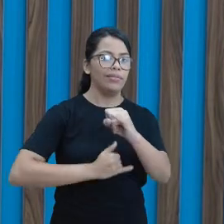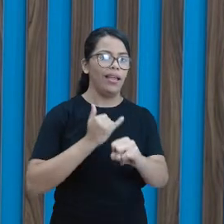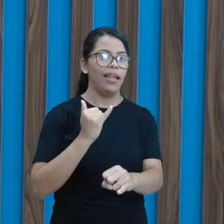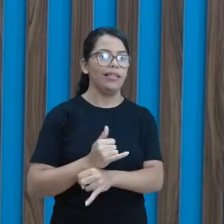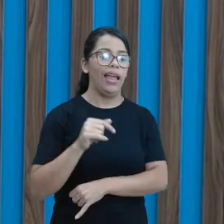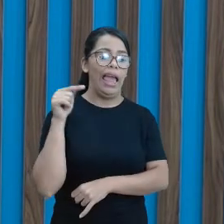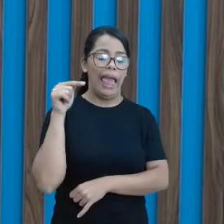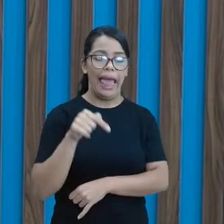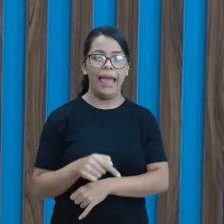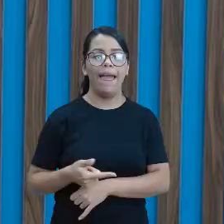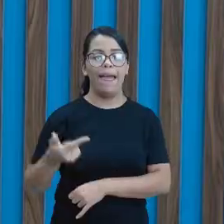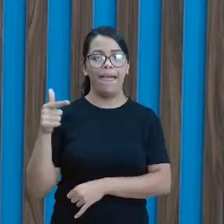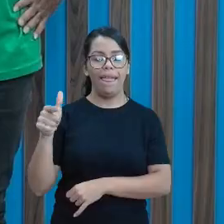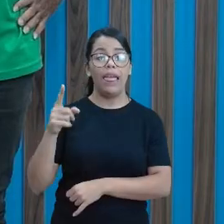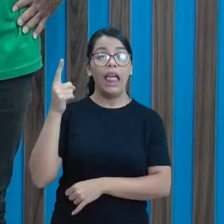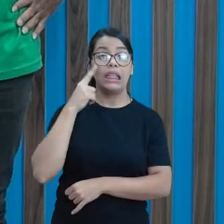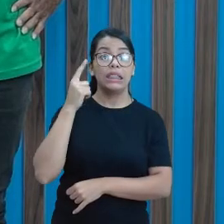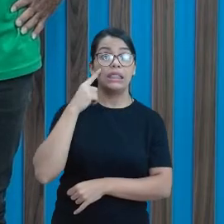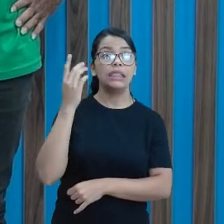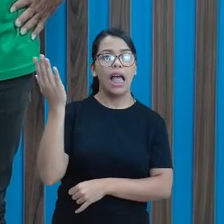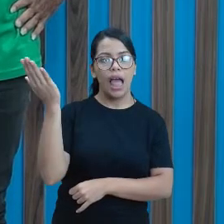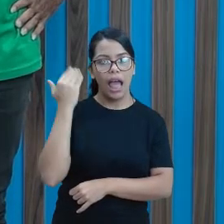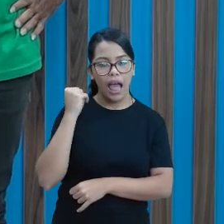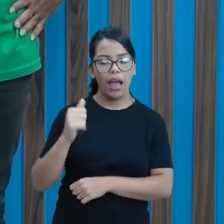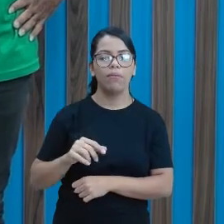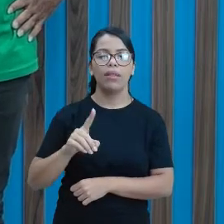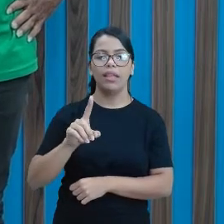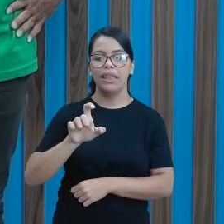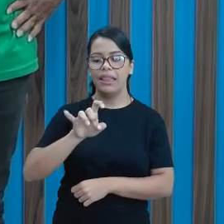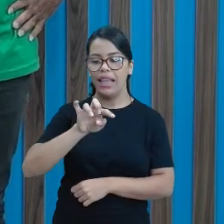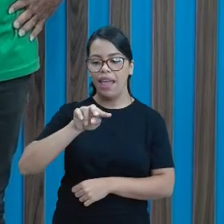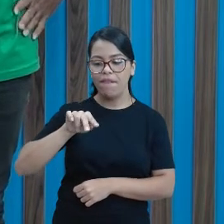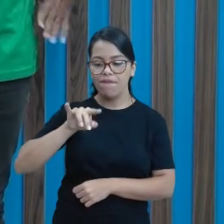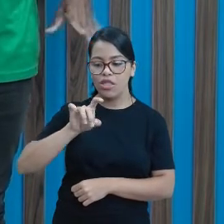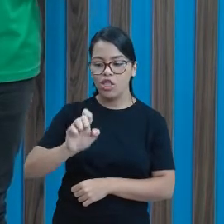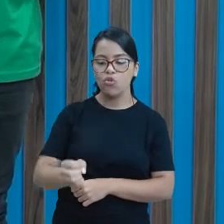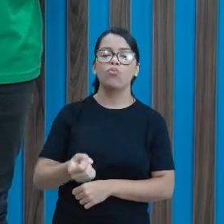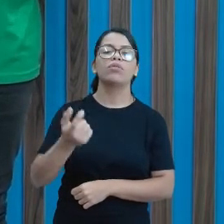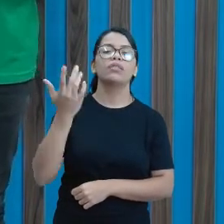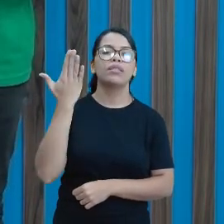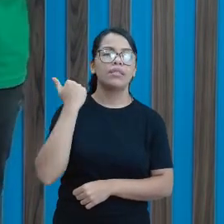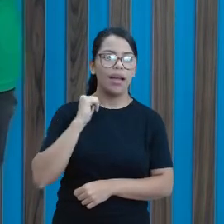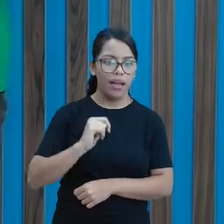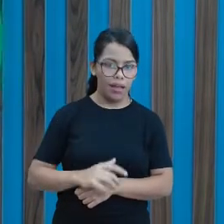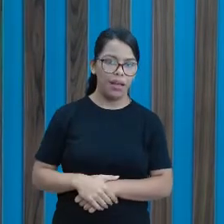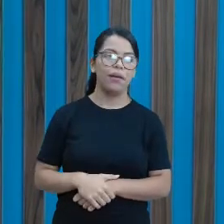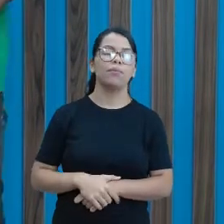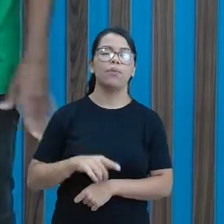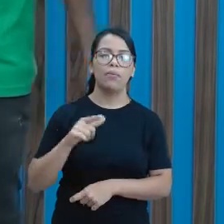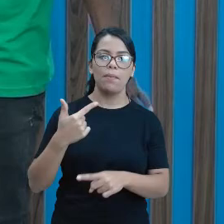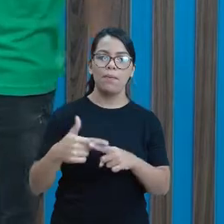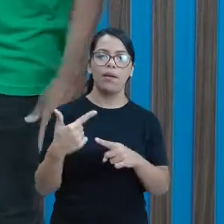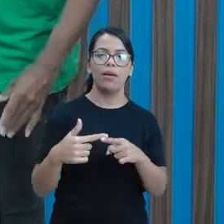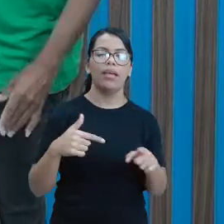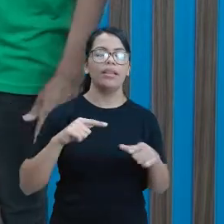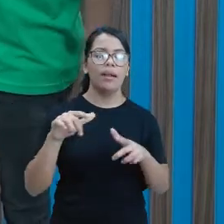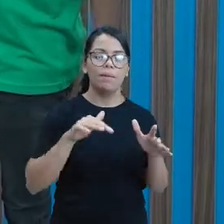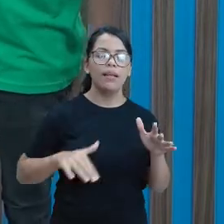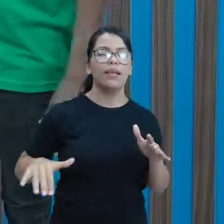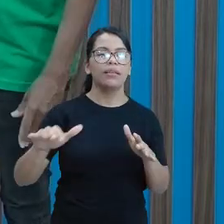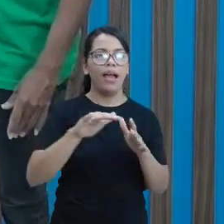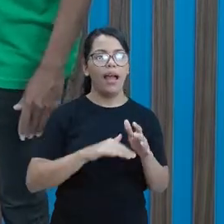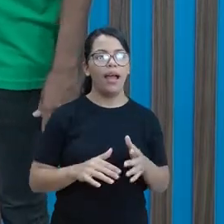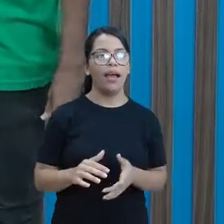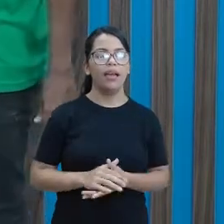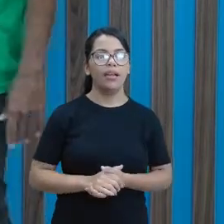justamente. tem mais de 50 anos de TV, sabe que Só o vitória. cara tá na TV mais de 50 anos, sabe que a coisa não é bem assim não, meu irmão.